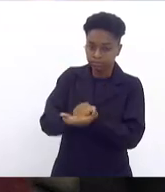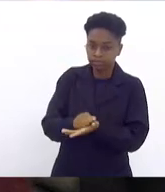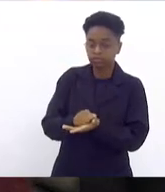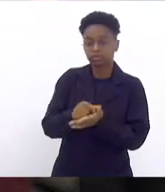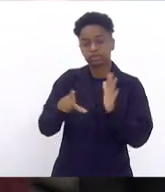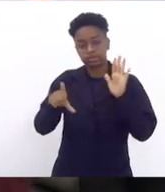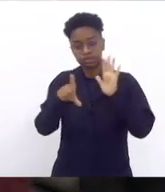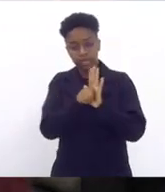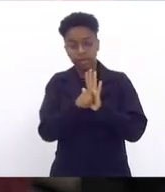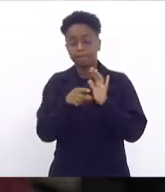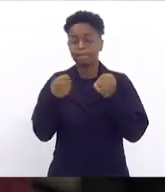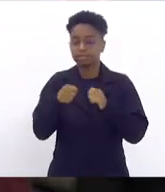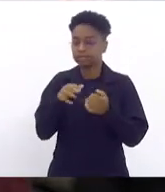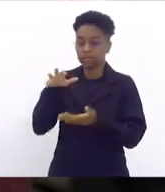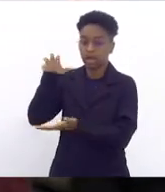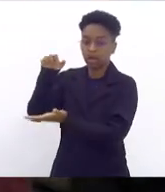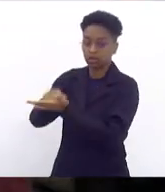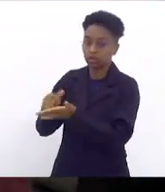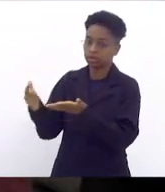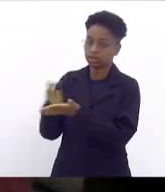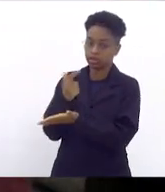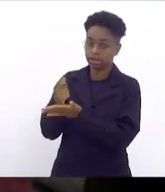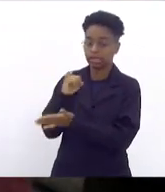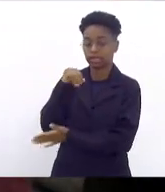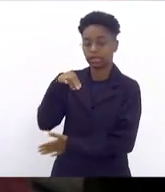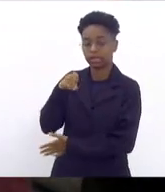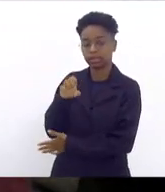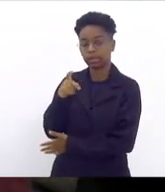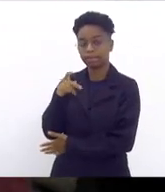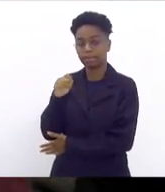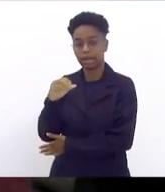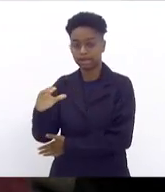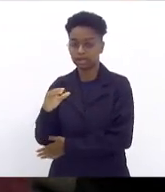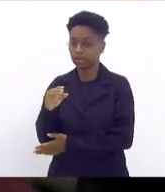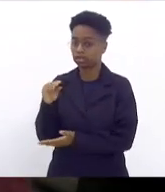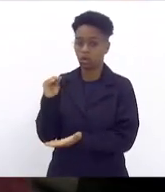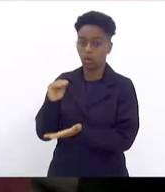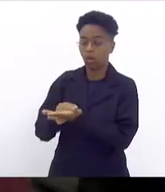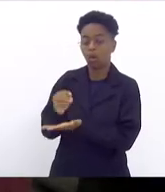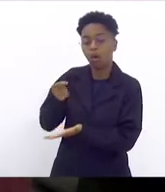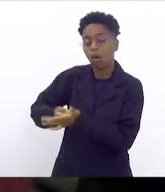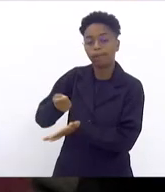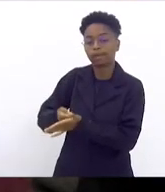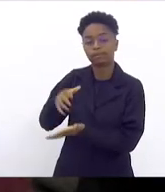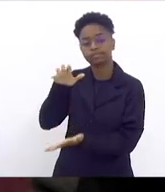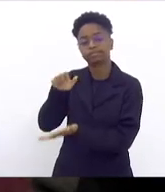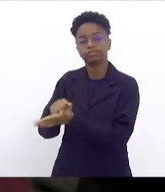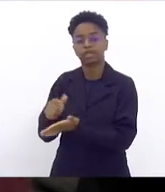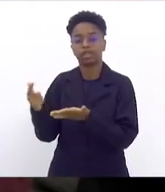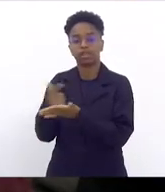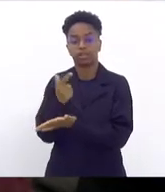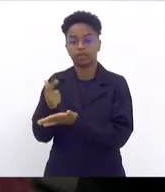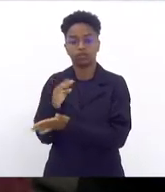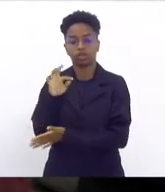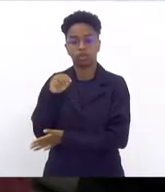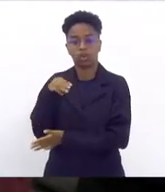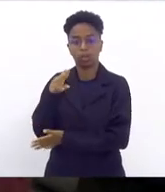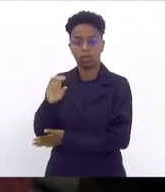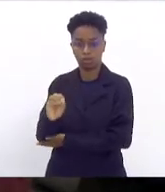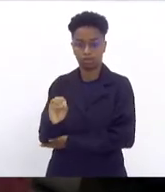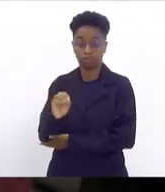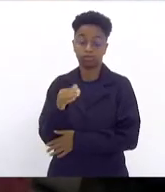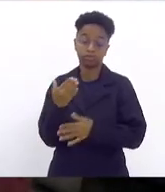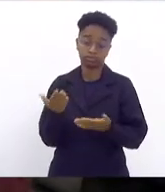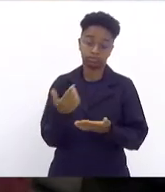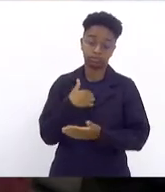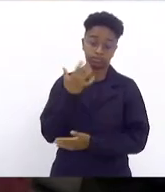Será anotado. O INEPAC automaticamente deverá escrever no livro de tombo. Não, eu acho que é interessante